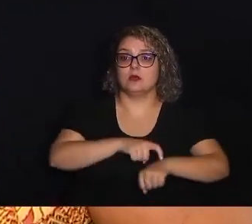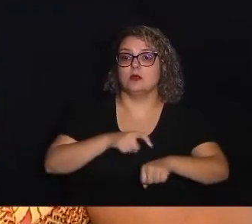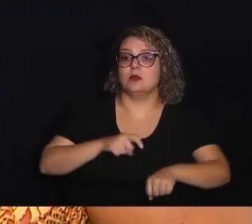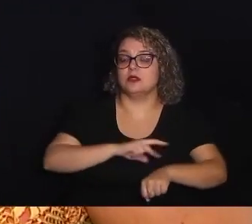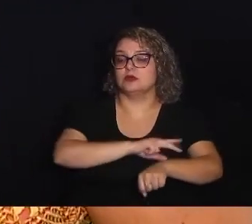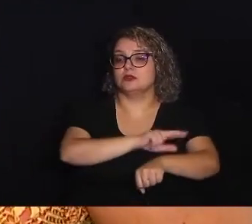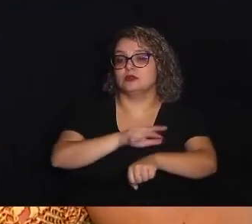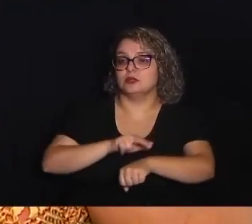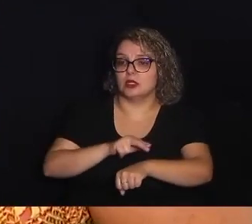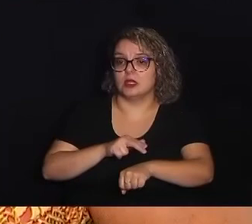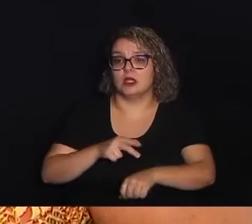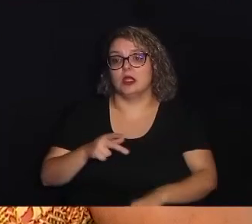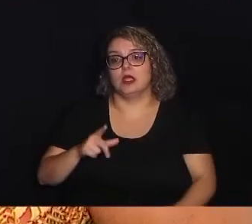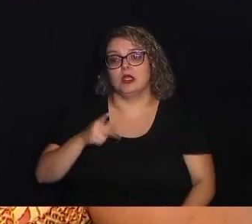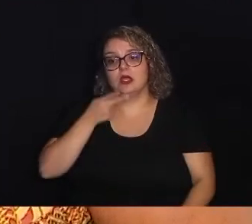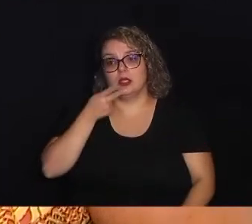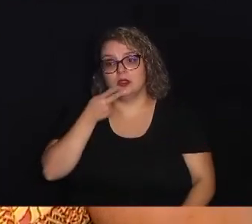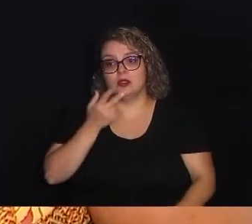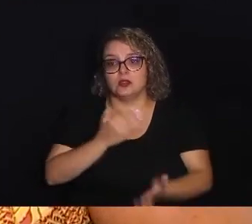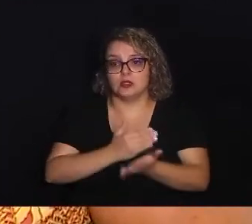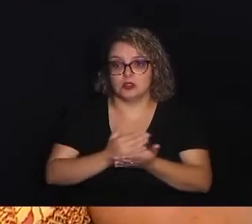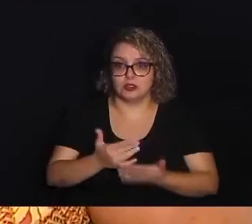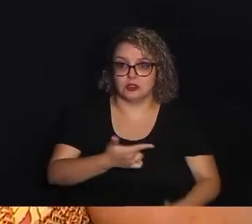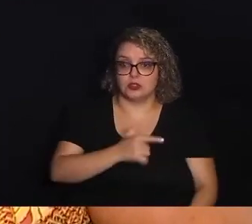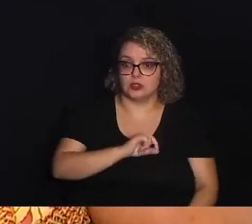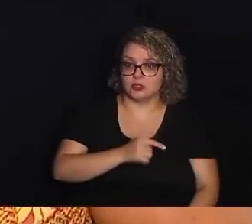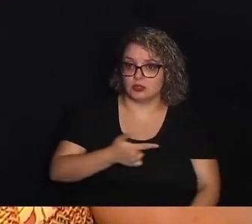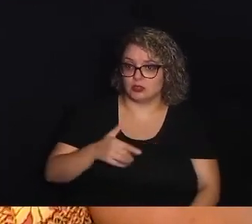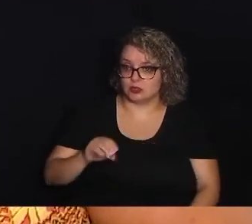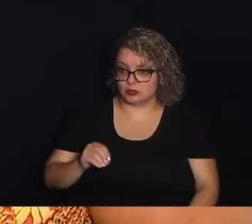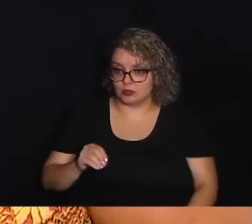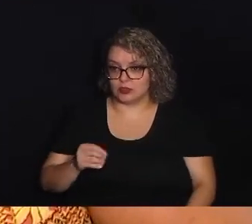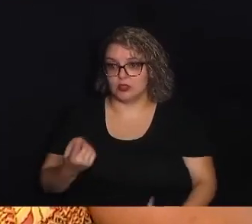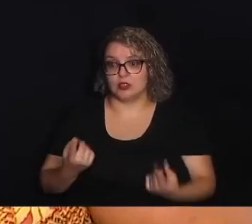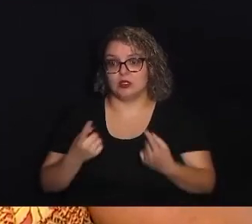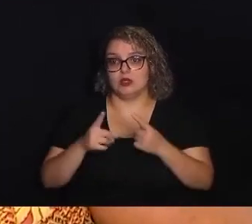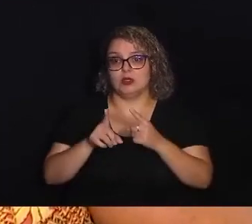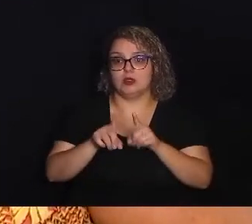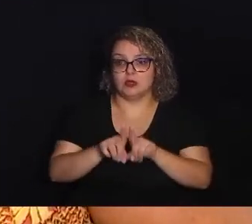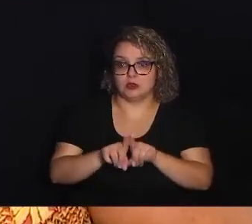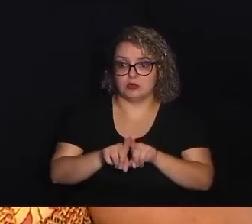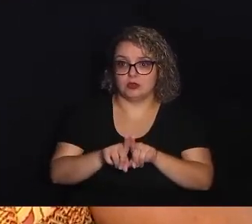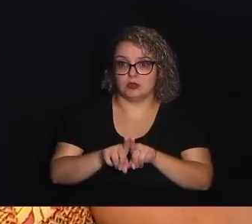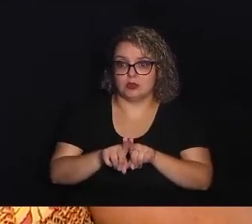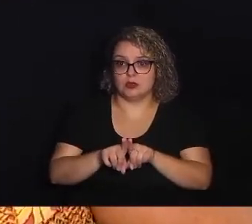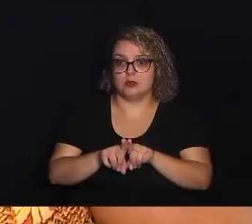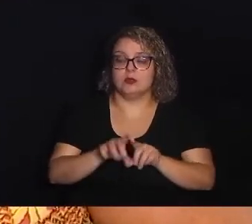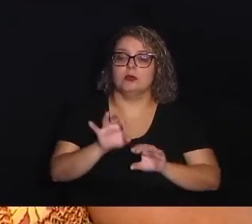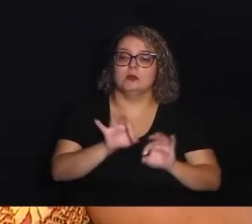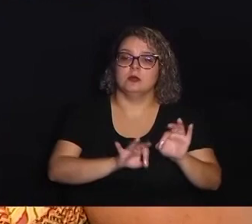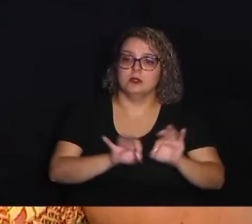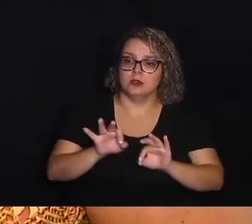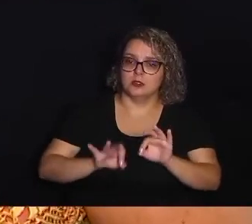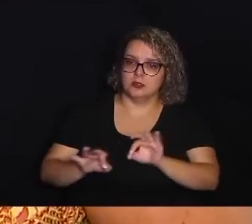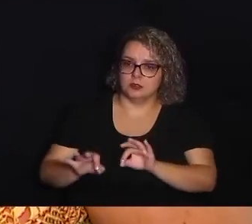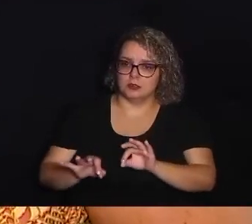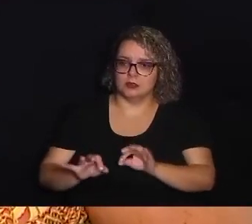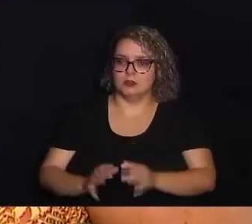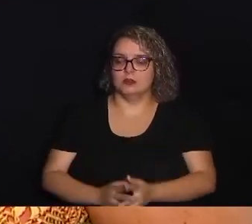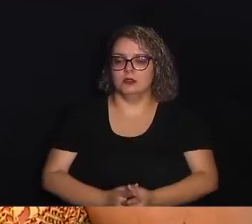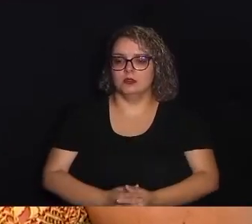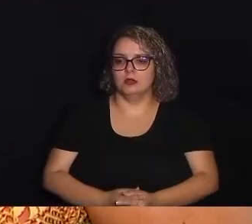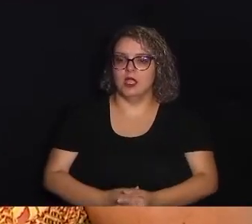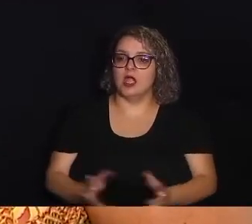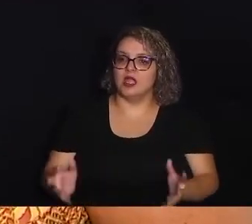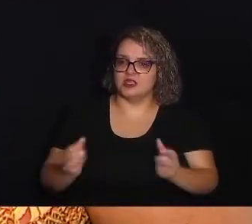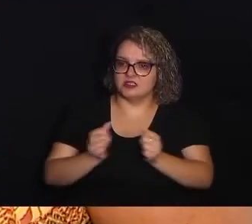racismo E aí nós contamos desde o momento que iniciou-se em 2020 em parceria ã com